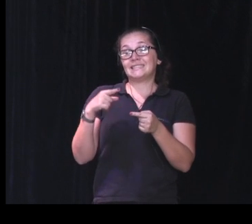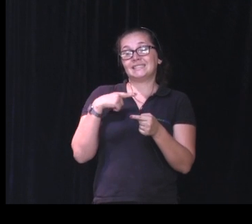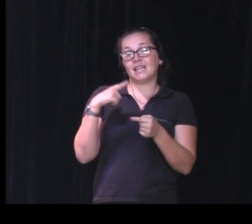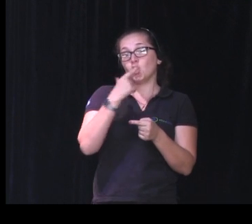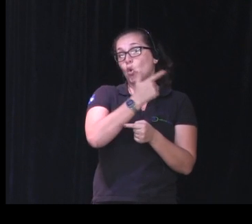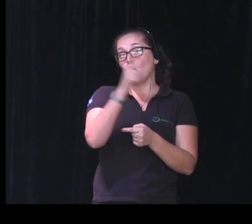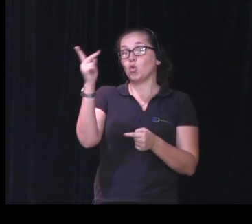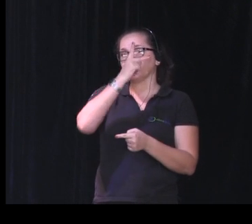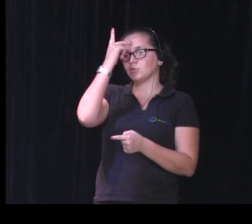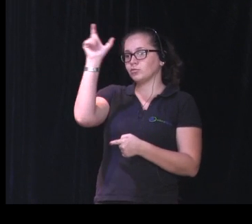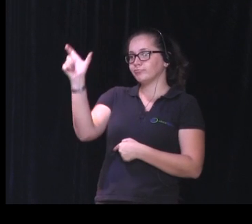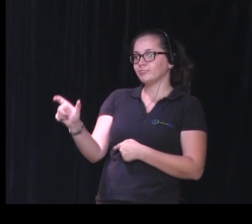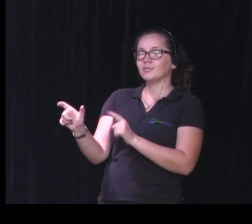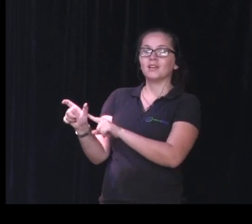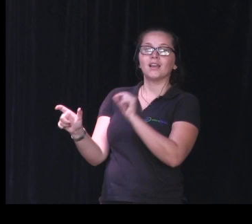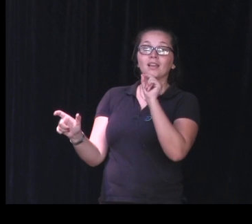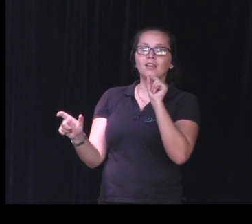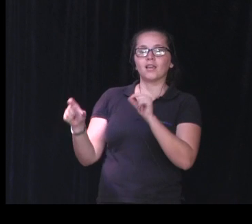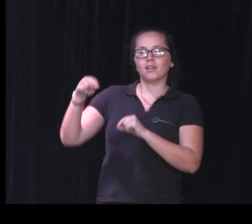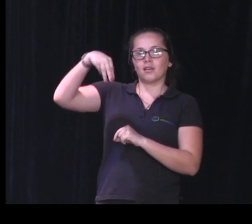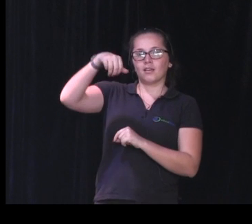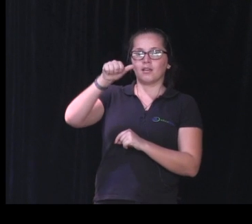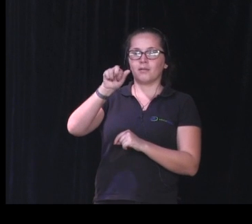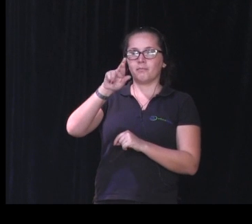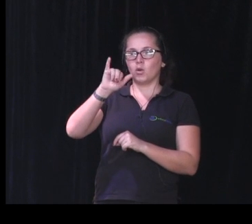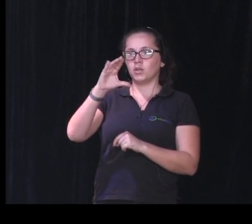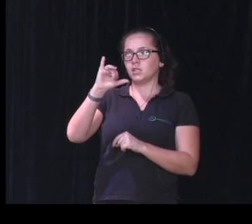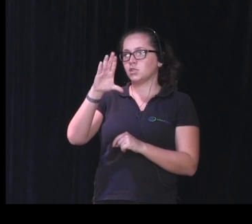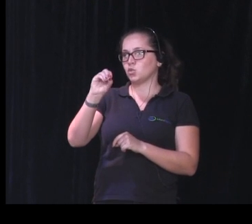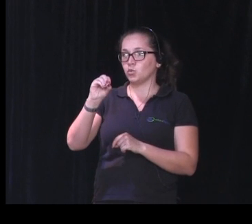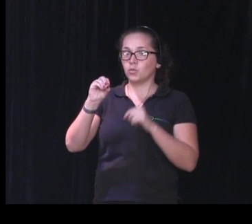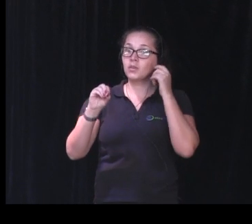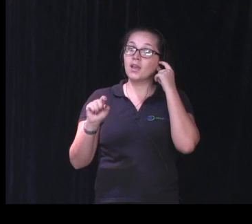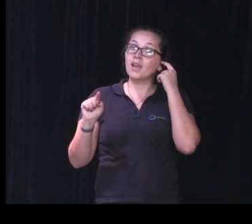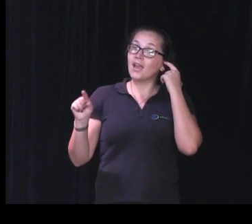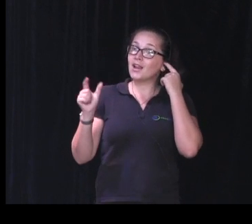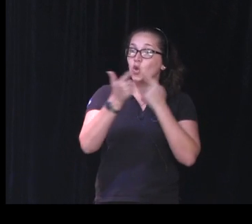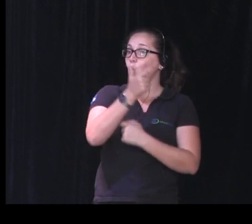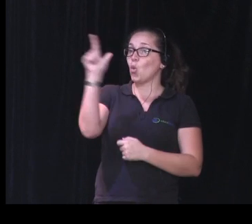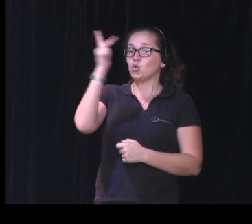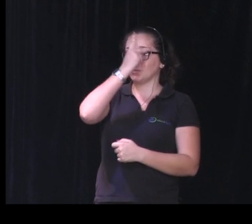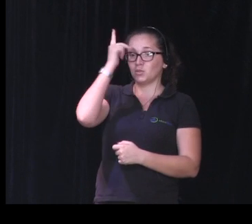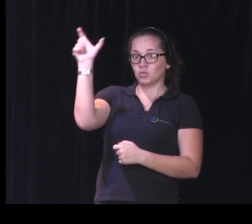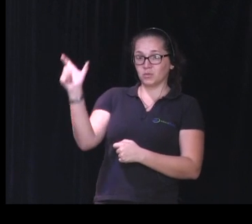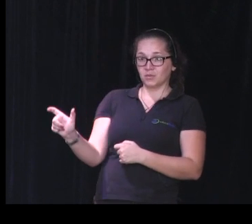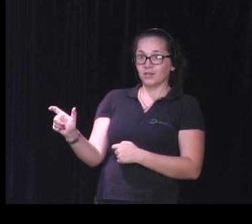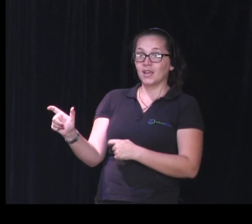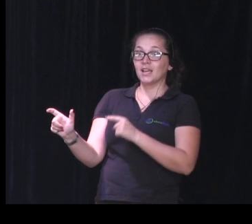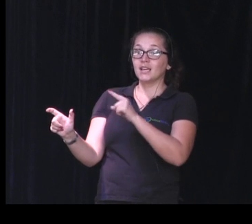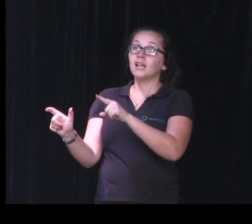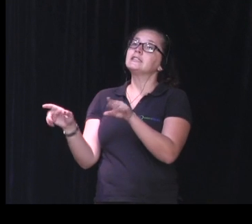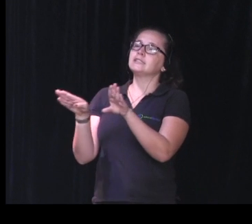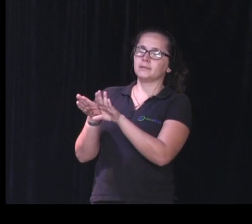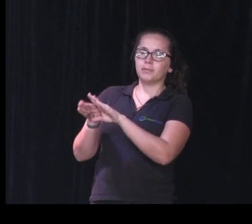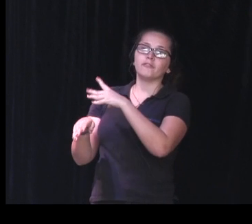outro personagem, é o Maurício Ruhendas, que é outra pessoa que